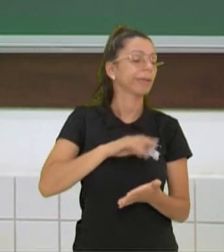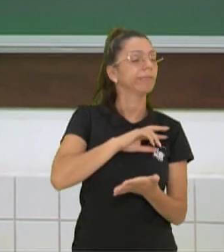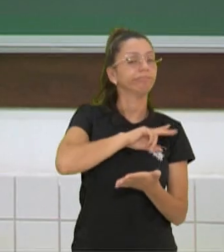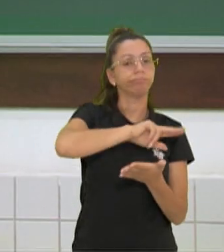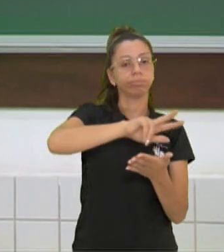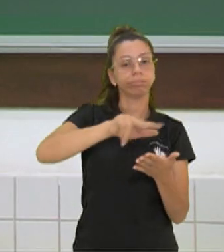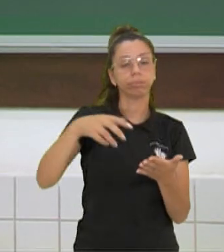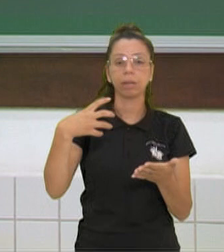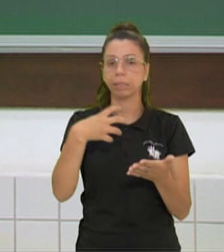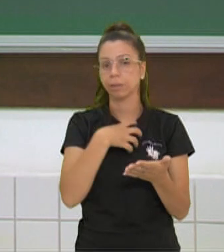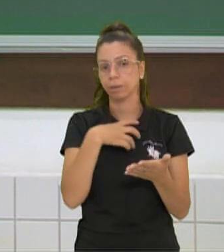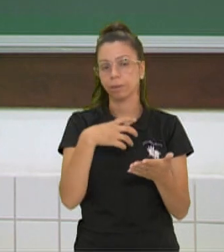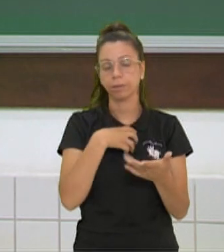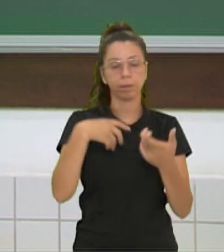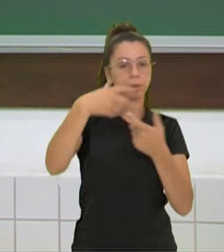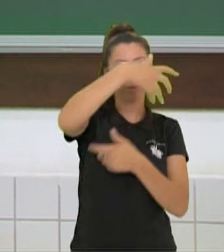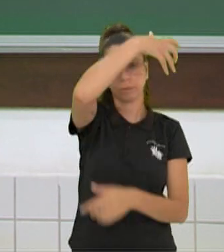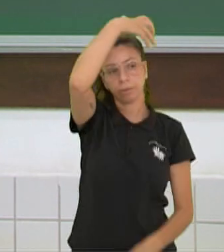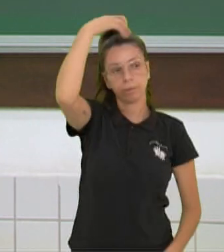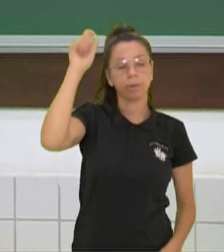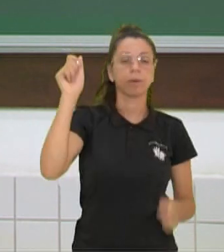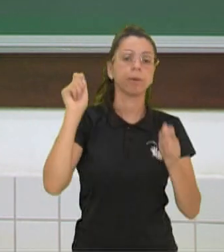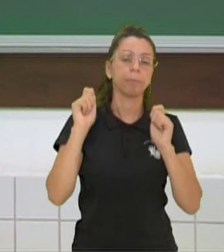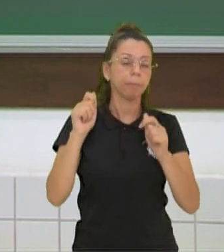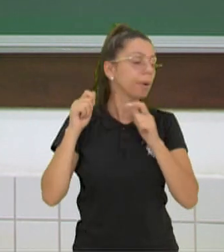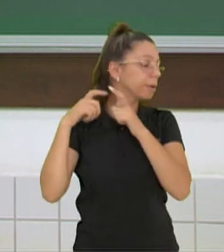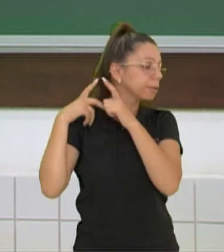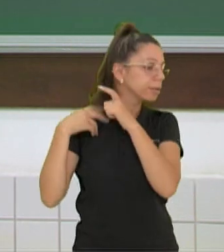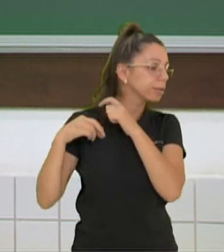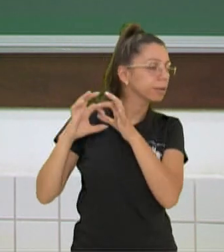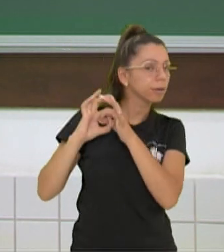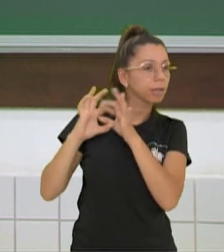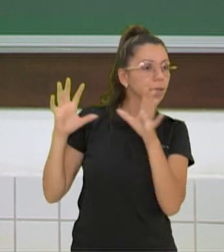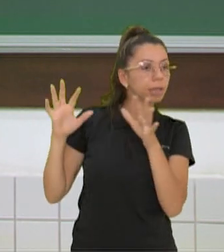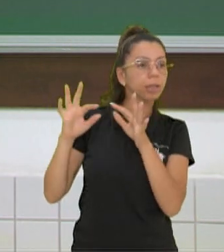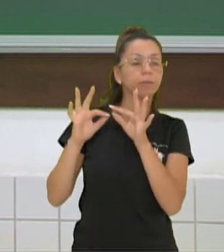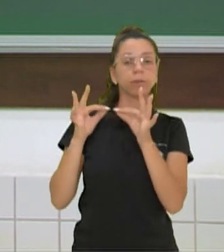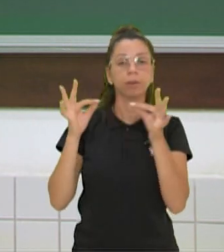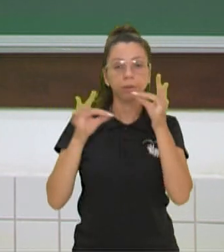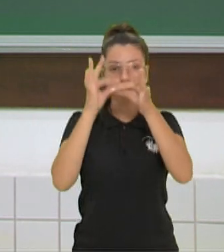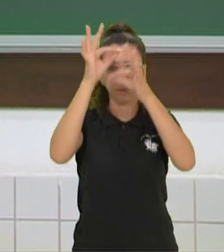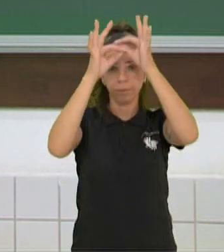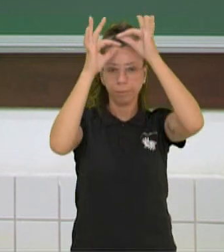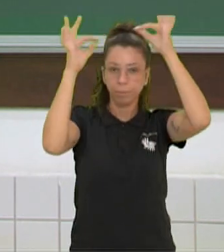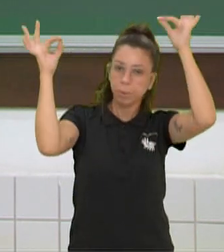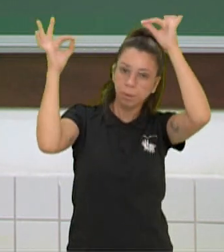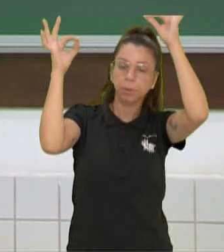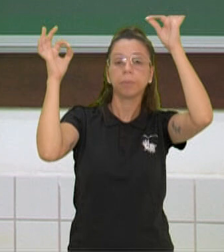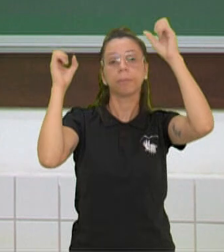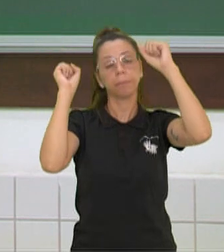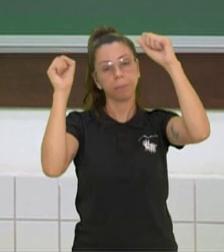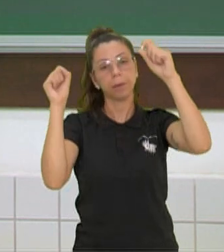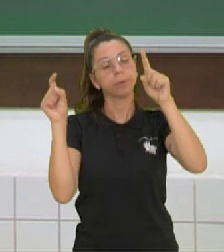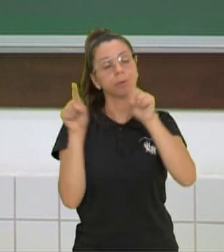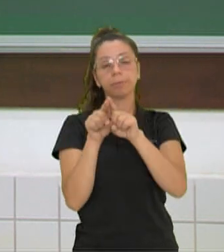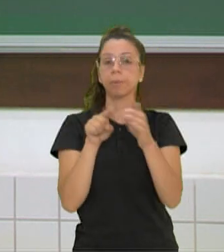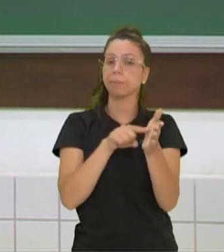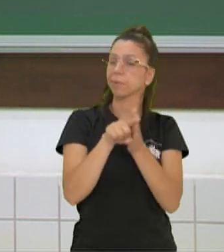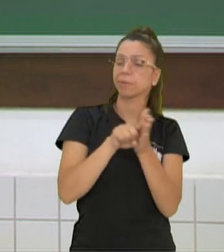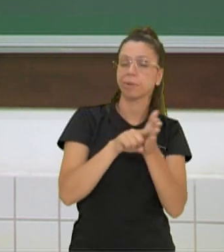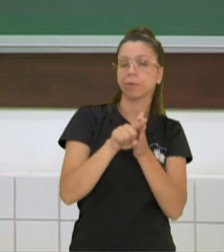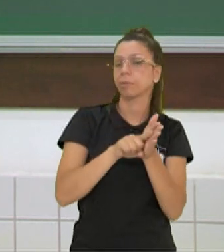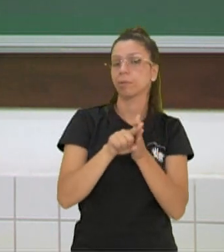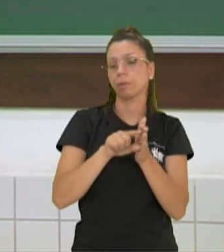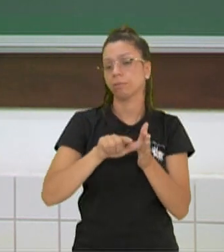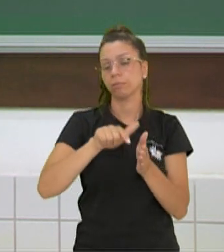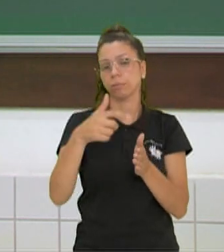diversas formas de fazer um turbante. Você pode deixar uma ponta mais solta para puxar aqui e colocar para frente. Você pode pesquisar outras formas,